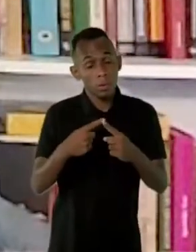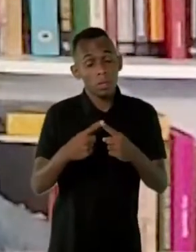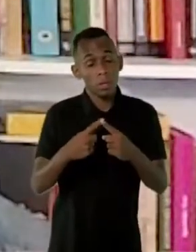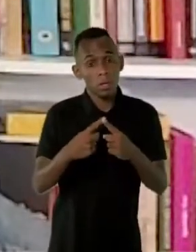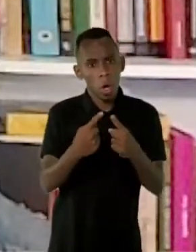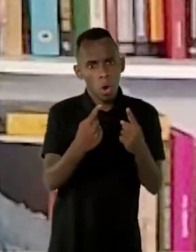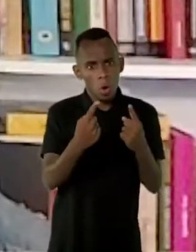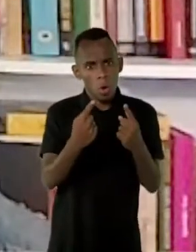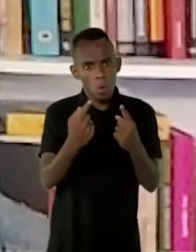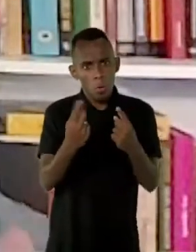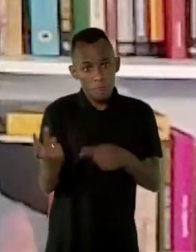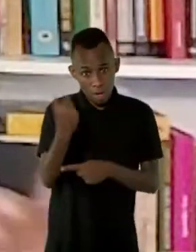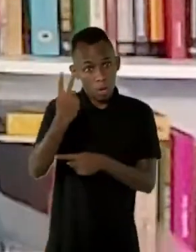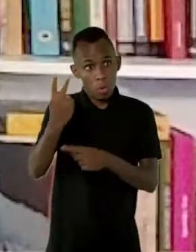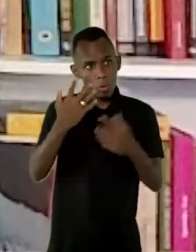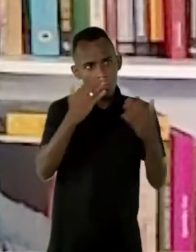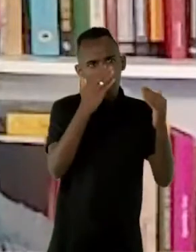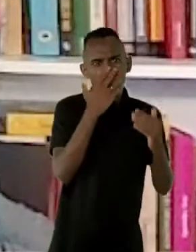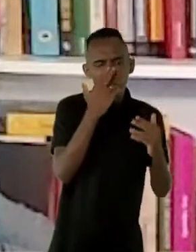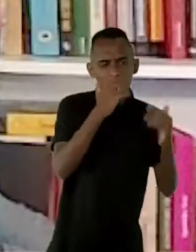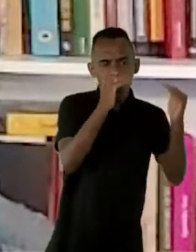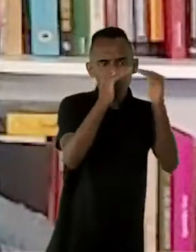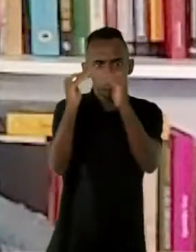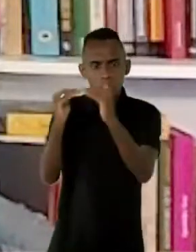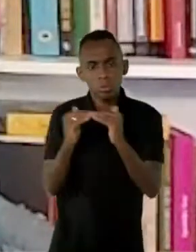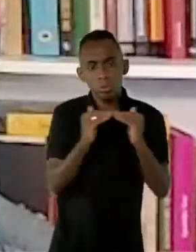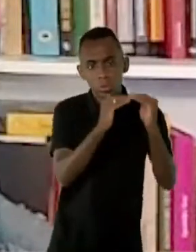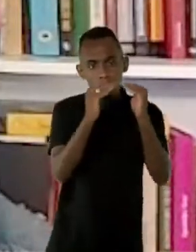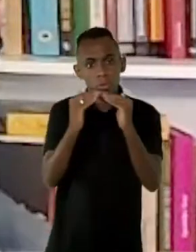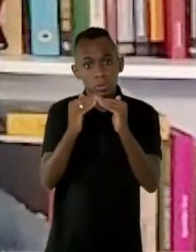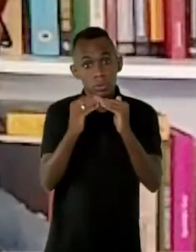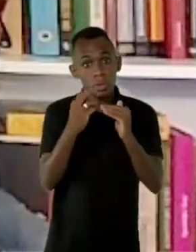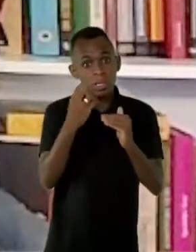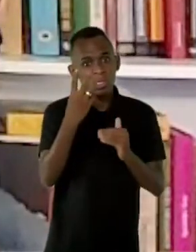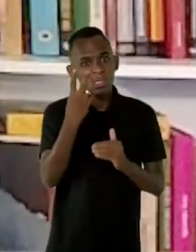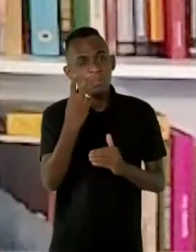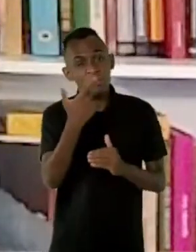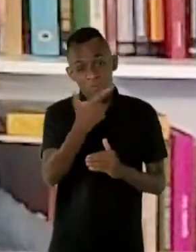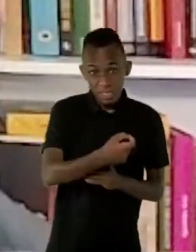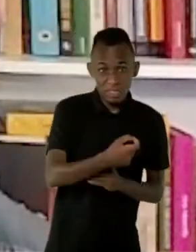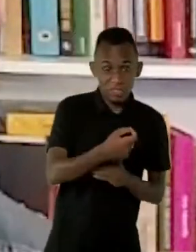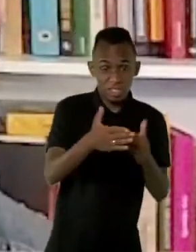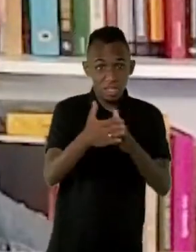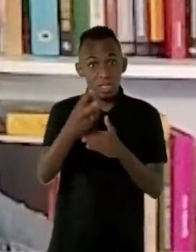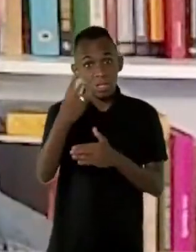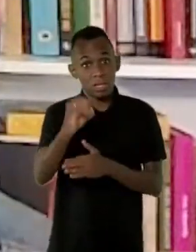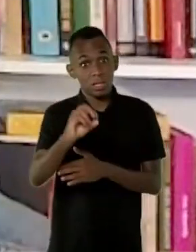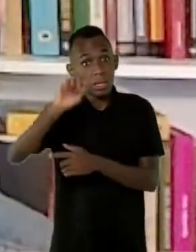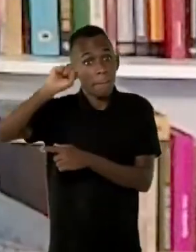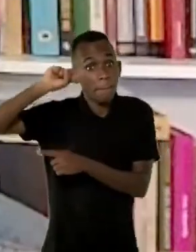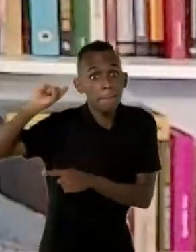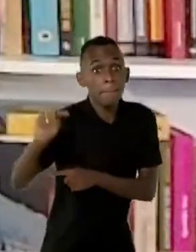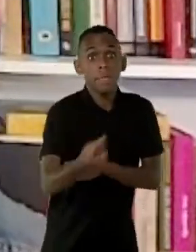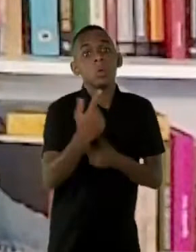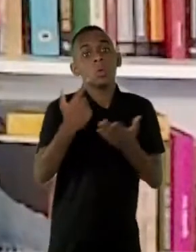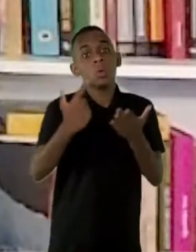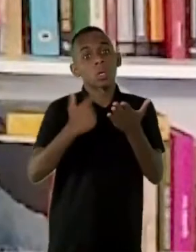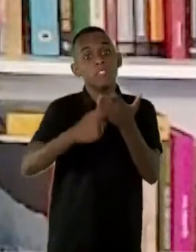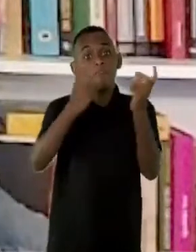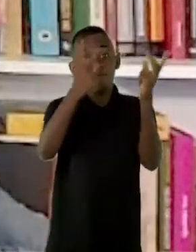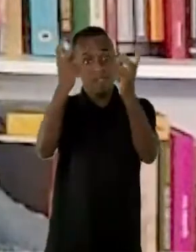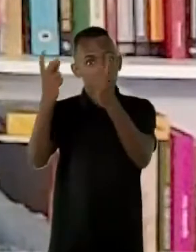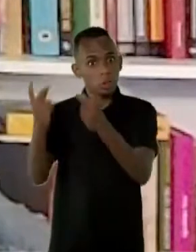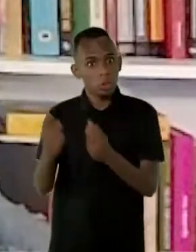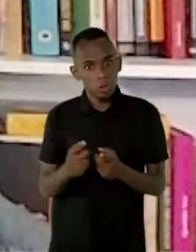parecidas. Todos na casa de 20 a 30 mil livros. Todos na casa de 20 a 30 mil livros. Só para você ter ideia, no Japão foram